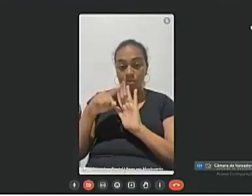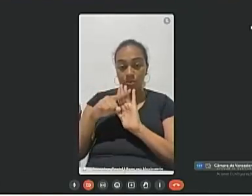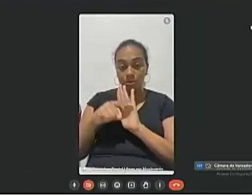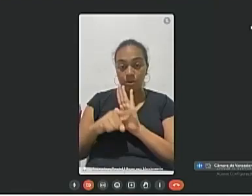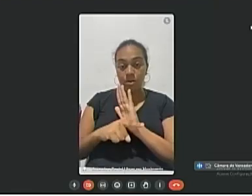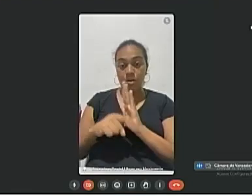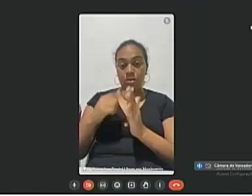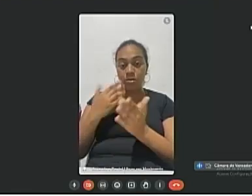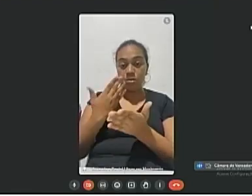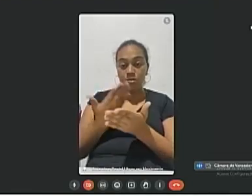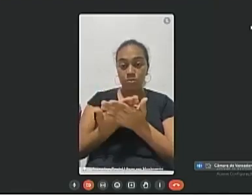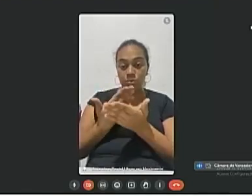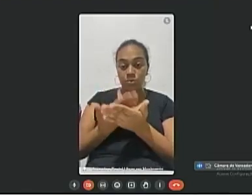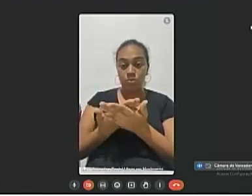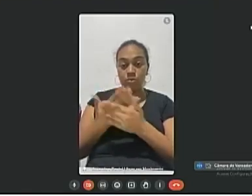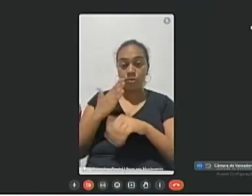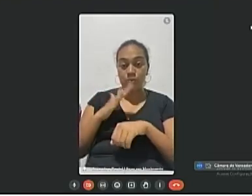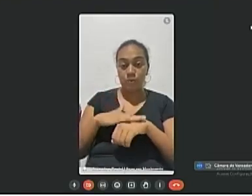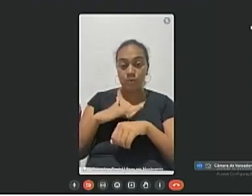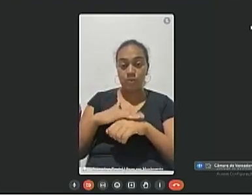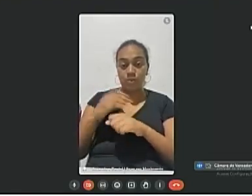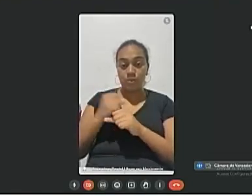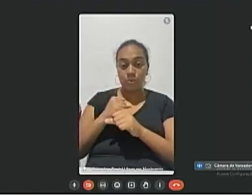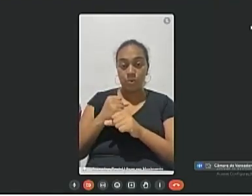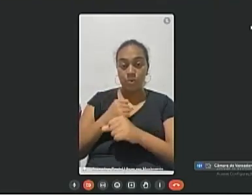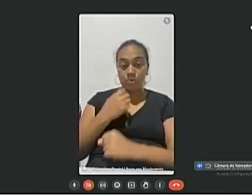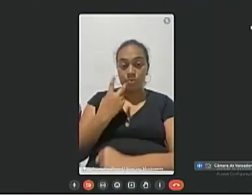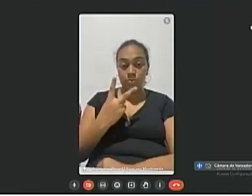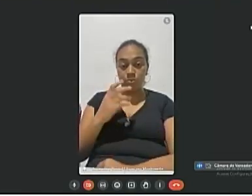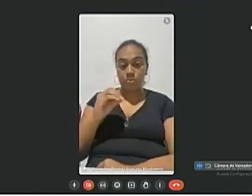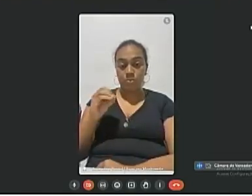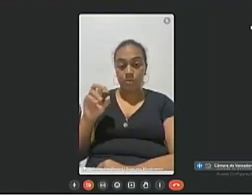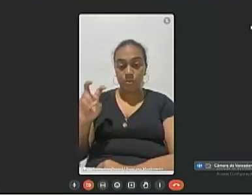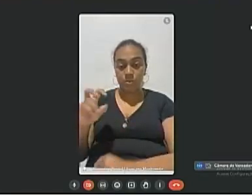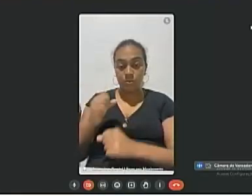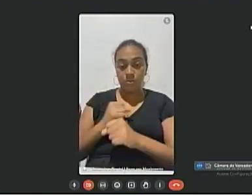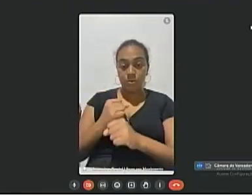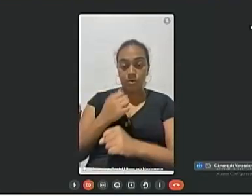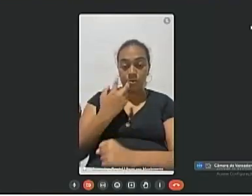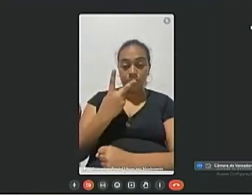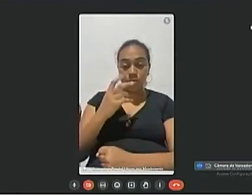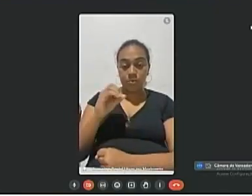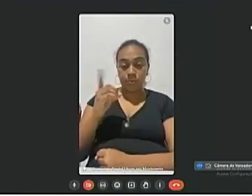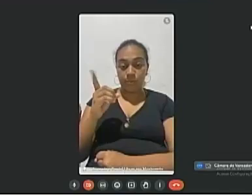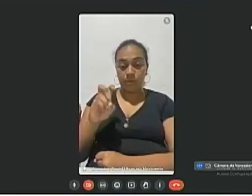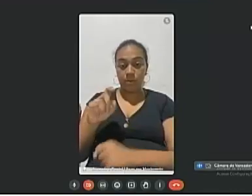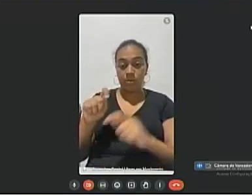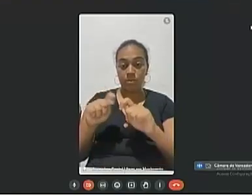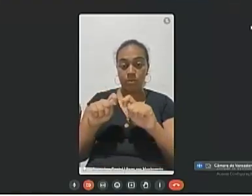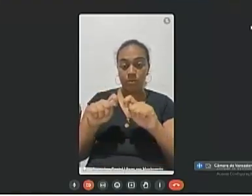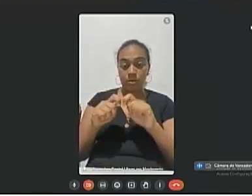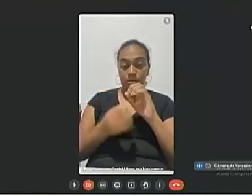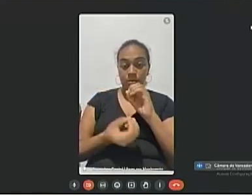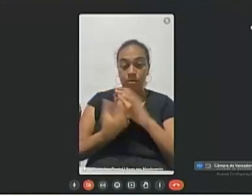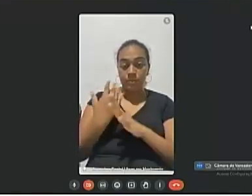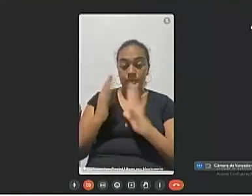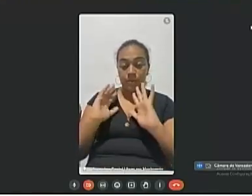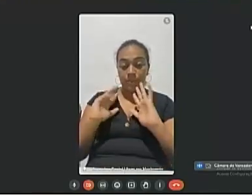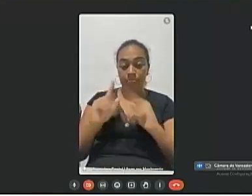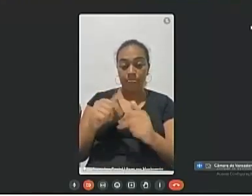estudo hidráulico foi feito em 2005. Em 2015 foi feita a solução que o Dago propôs, né? De tudo que foi